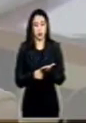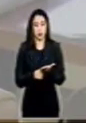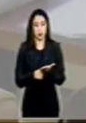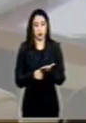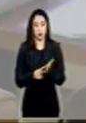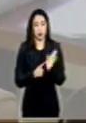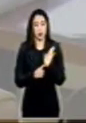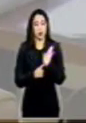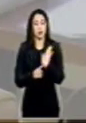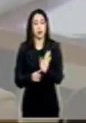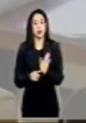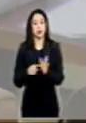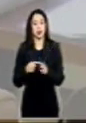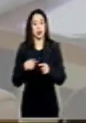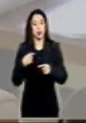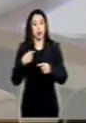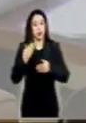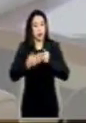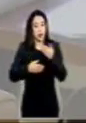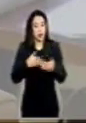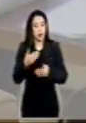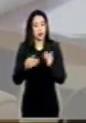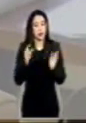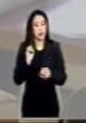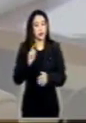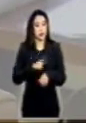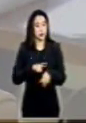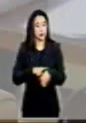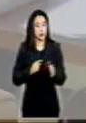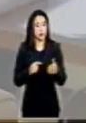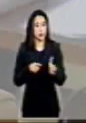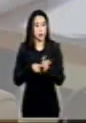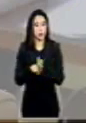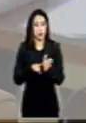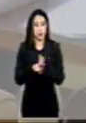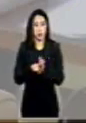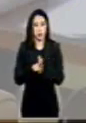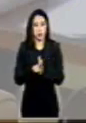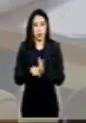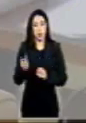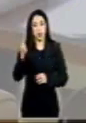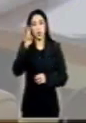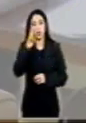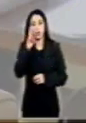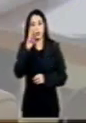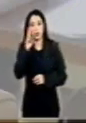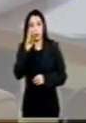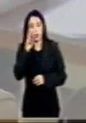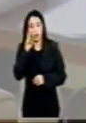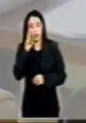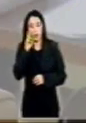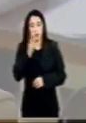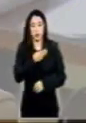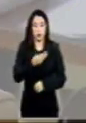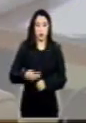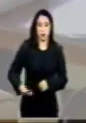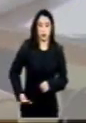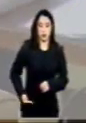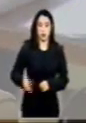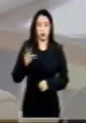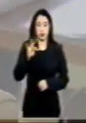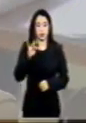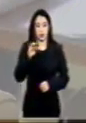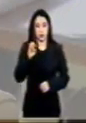expor o desenrolar das investigações. E rememoro que o eminente e saudoso ministro Teori deferiu